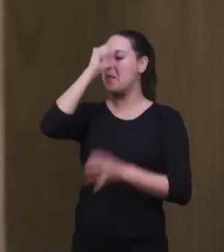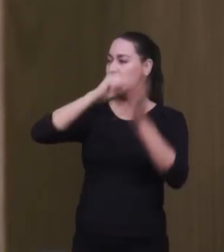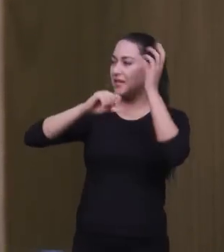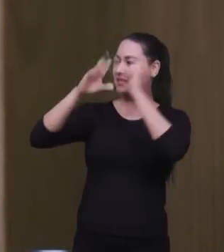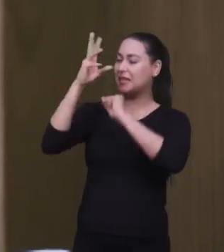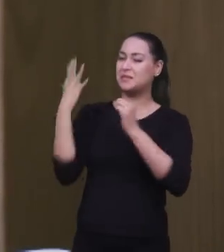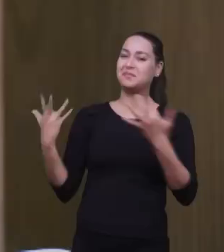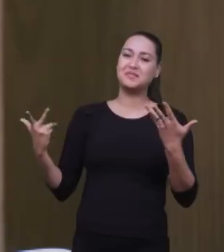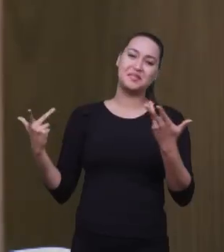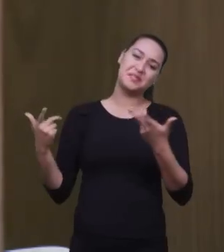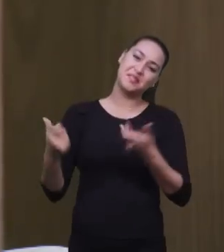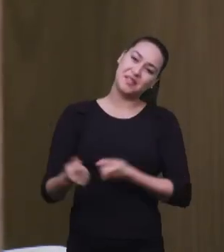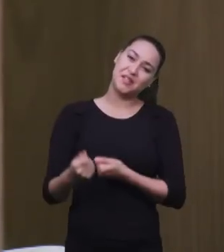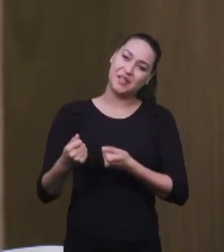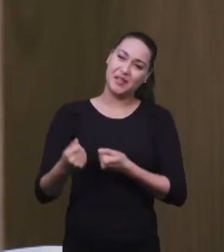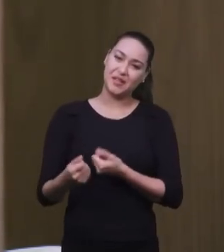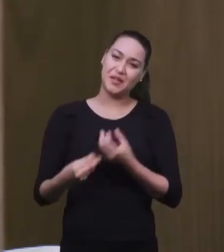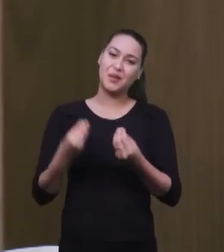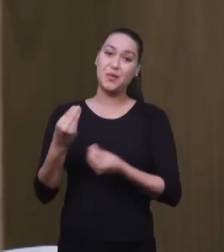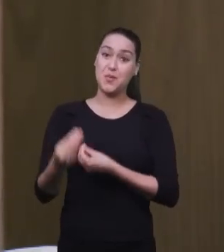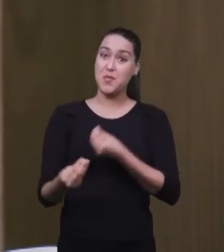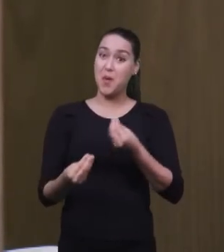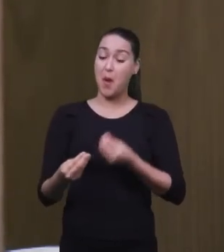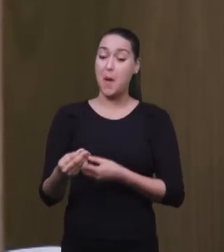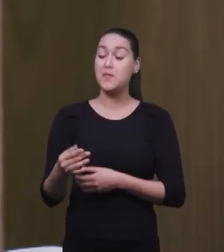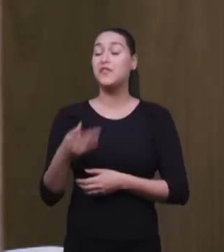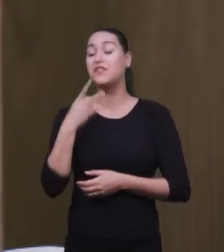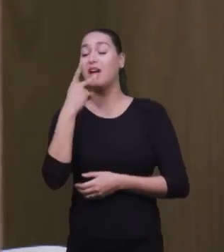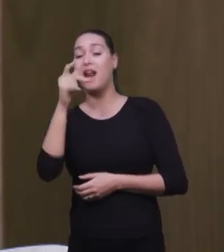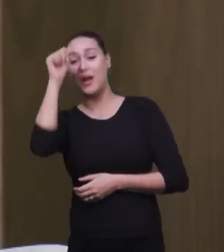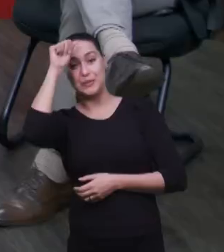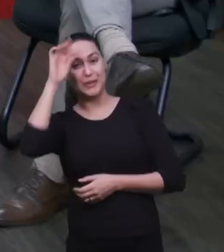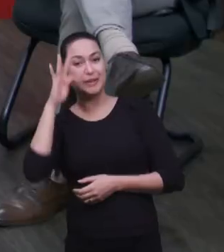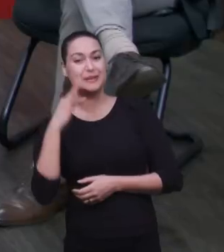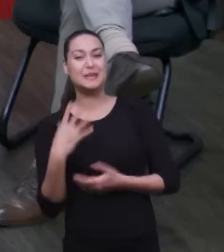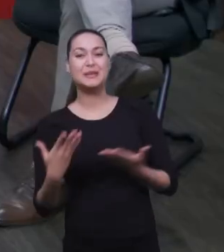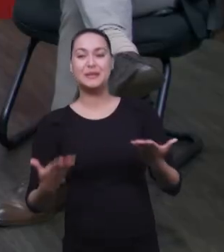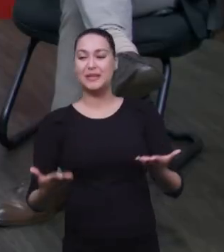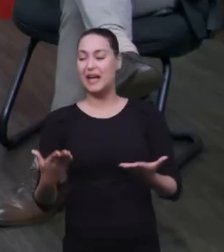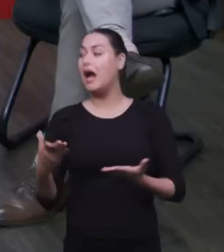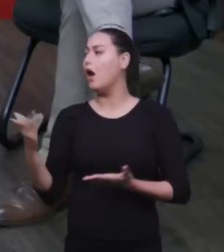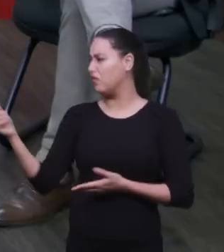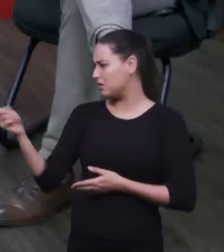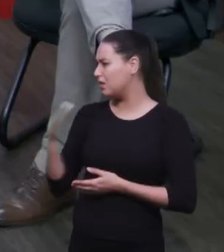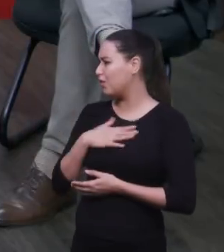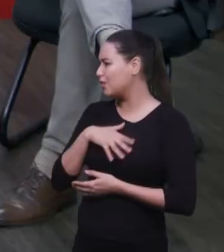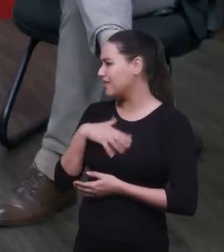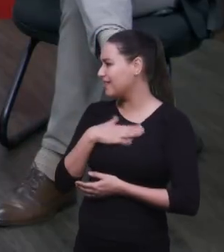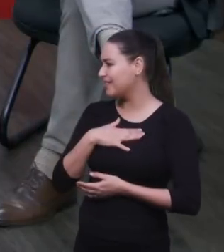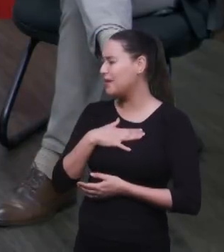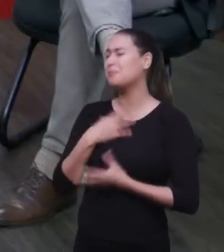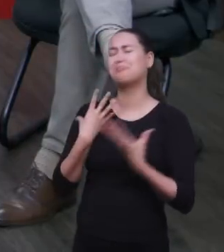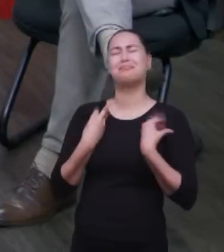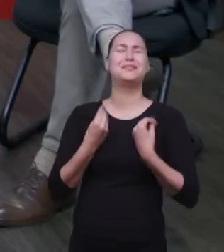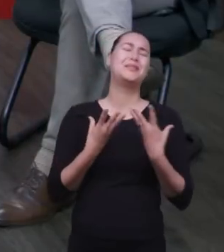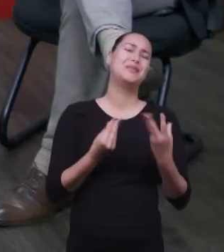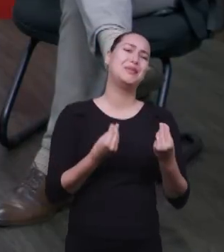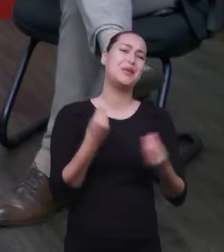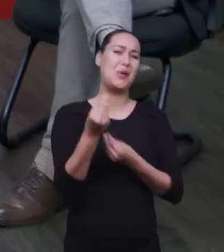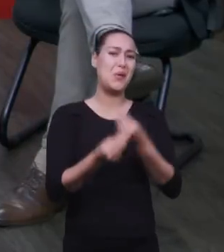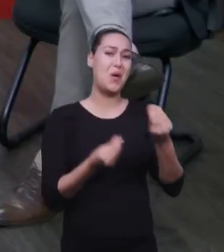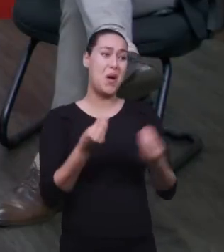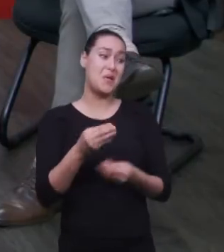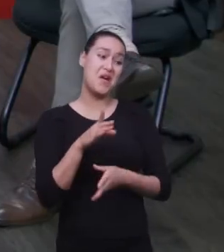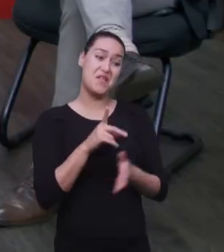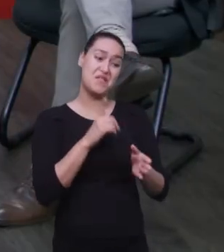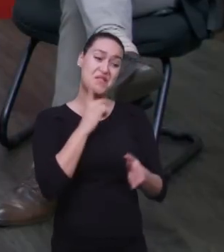um aprendizado incrível, né, de como abordar um ateu, né? Muito bom. Andréia, tá gostando? Muito, muito. Agora eu já sei